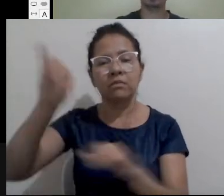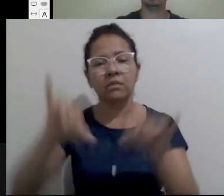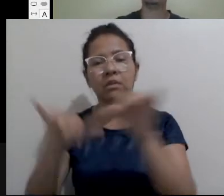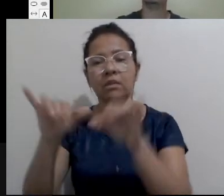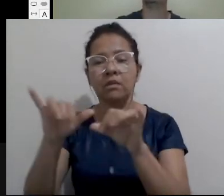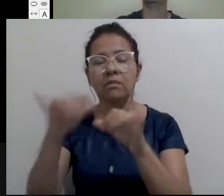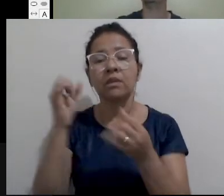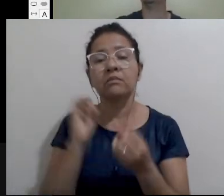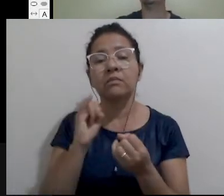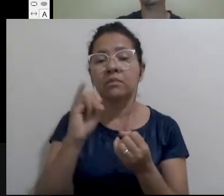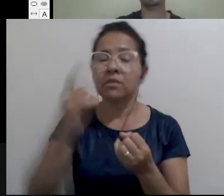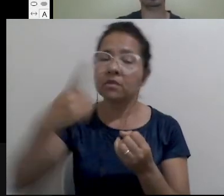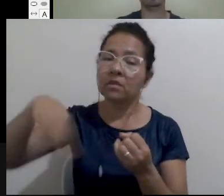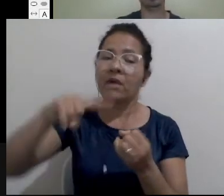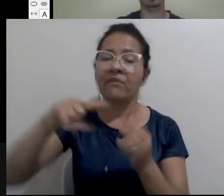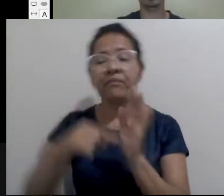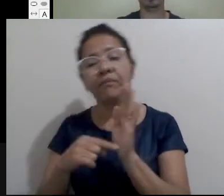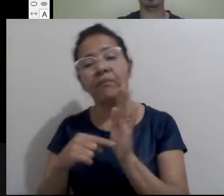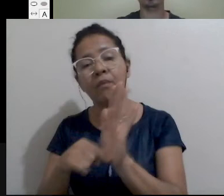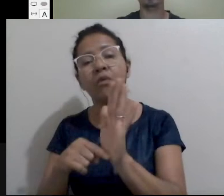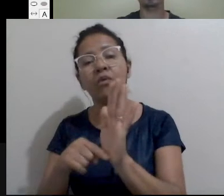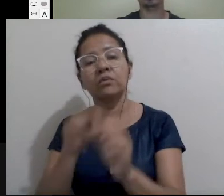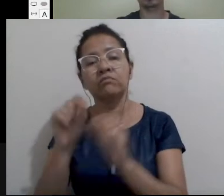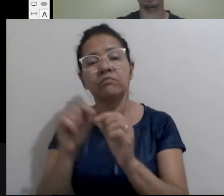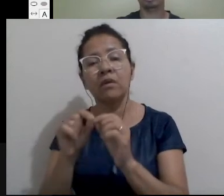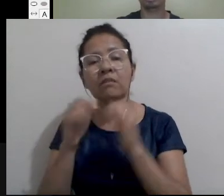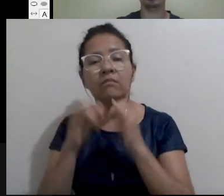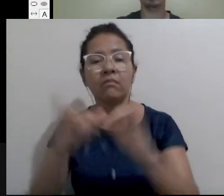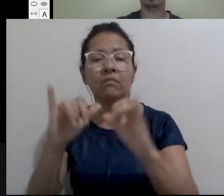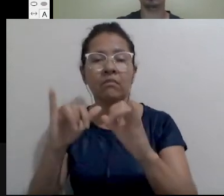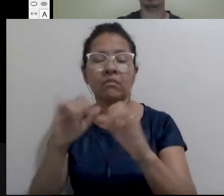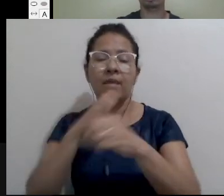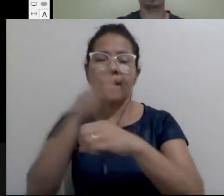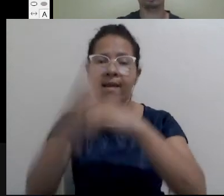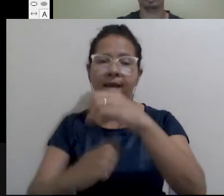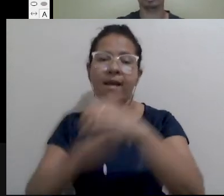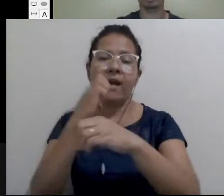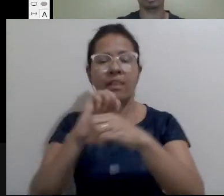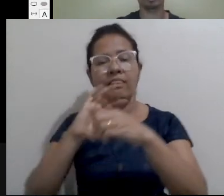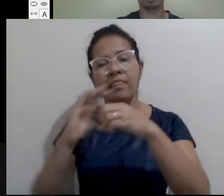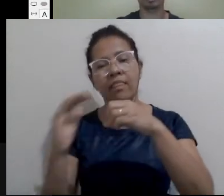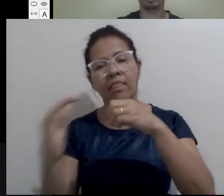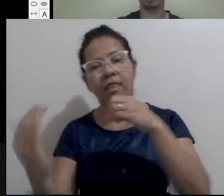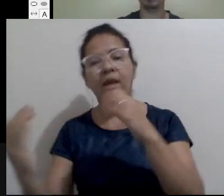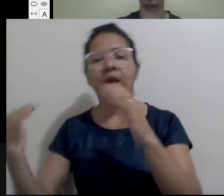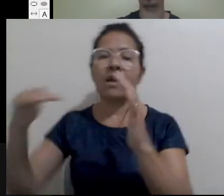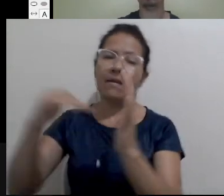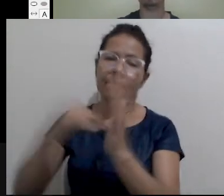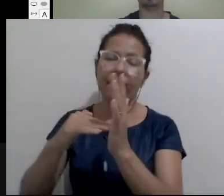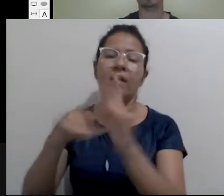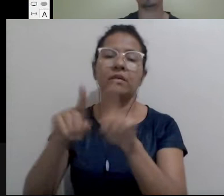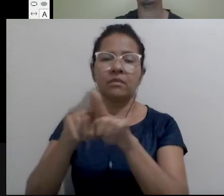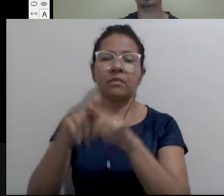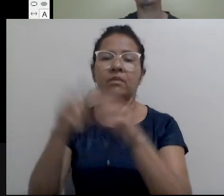a gente está falando de ligação química, a gente fala dos elétrons de valência, tá bom? Então, por